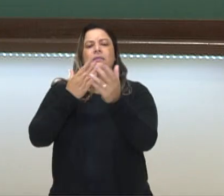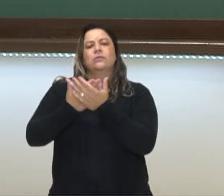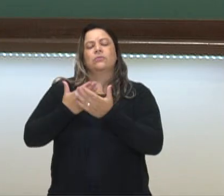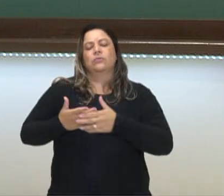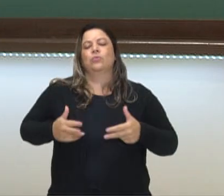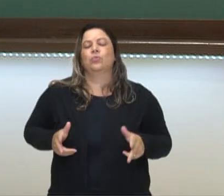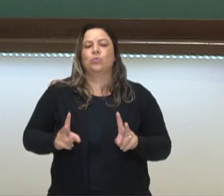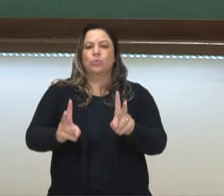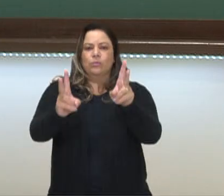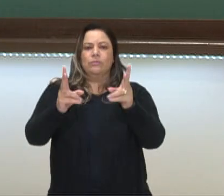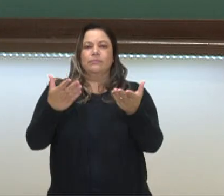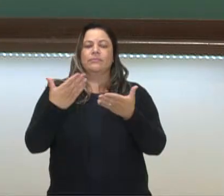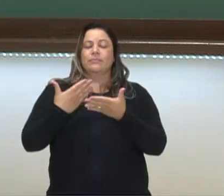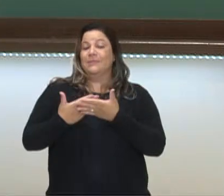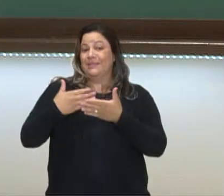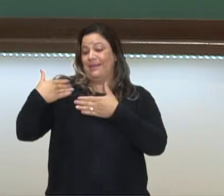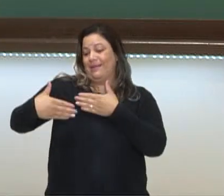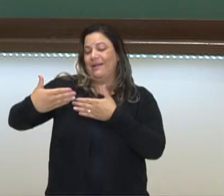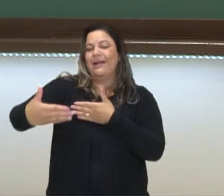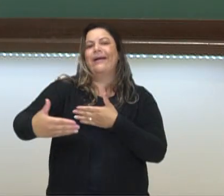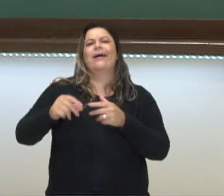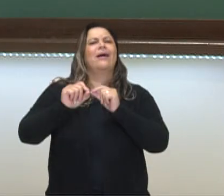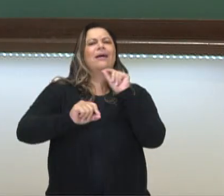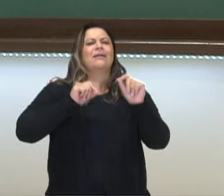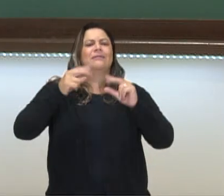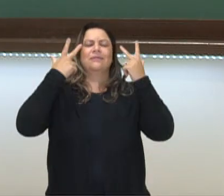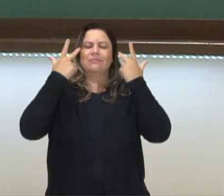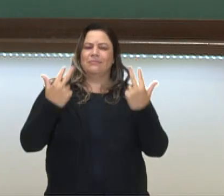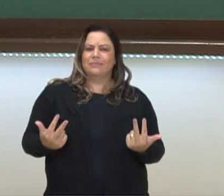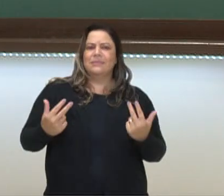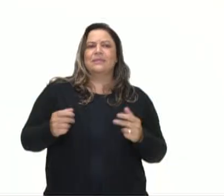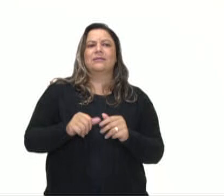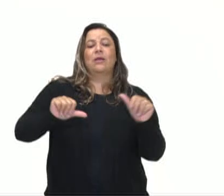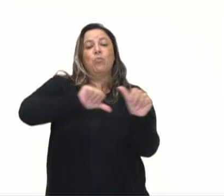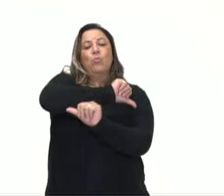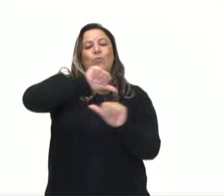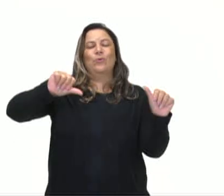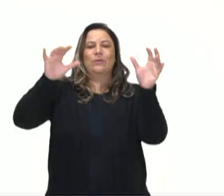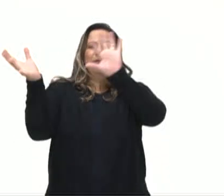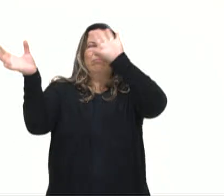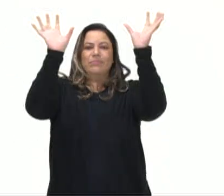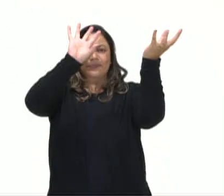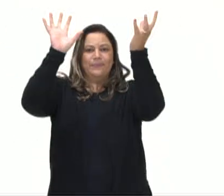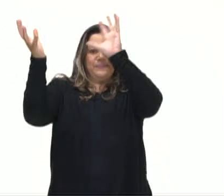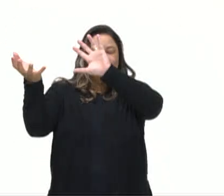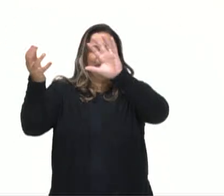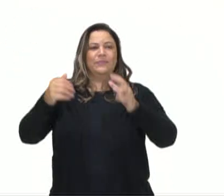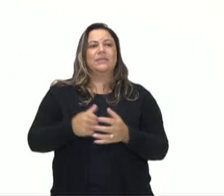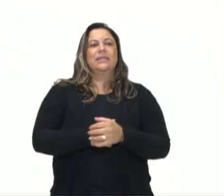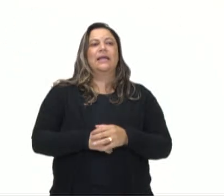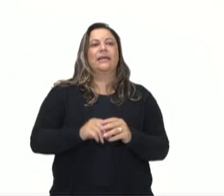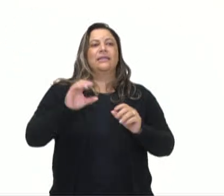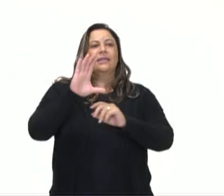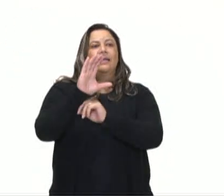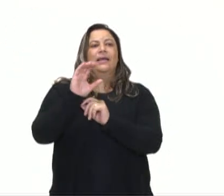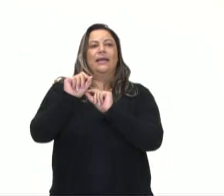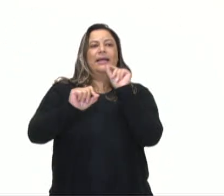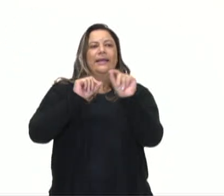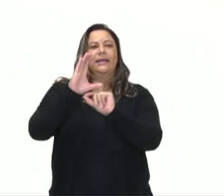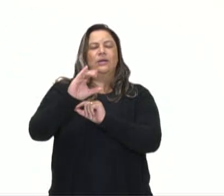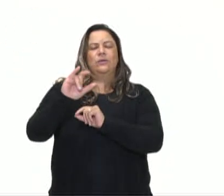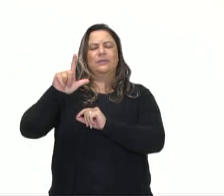fatores naturais que são responsáveis pelas mudanças climáticas. Acompanhe aqui, Nós temos aqui ciclo solar, a